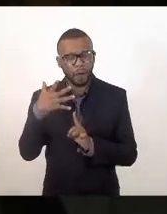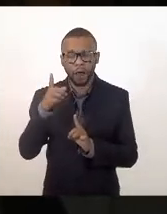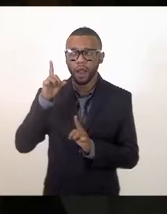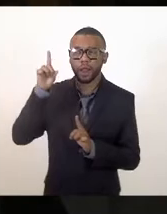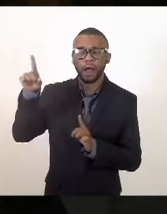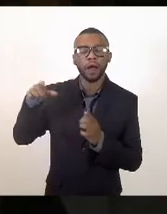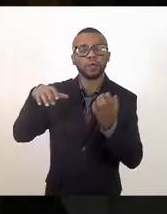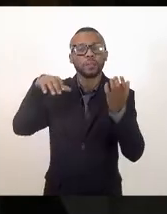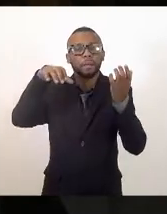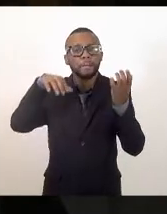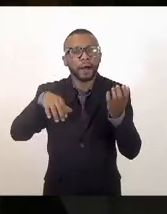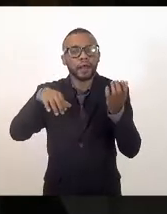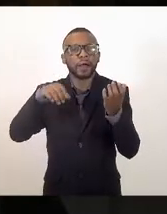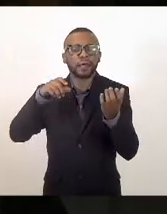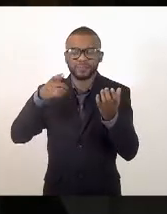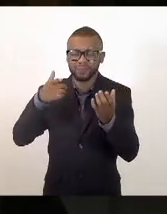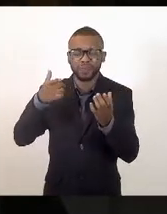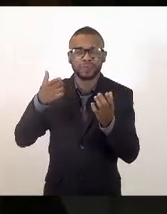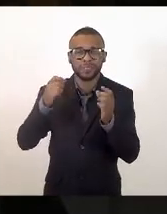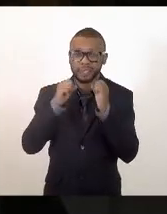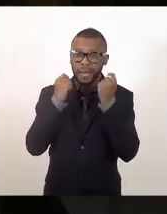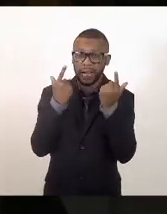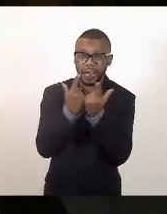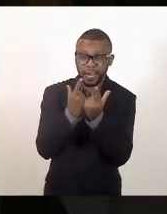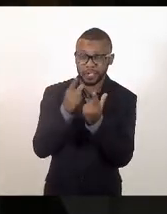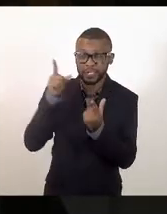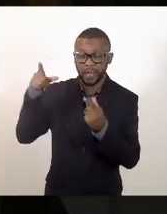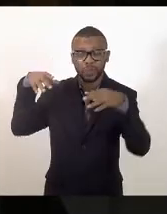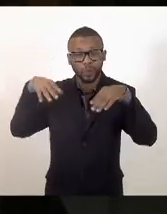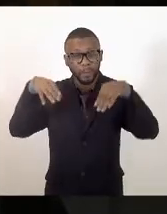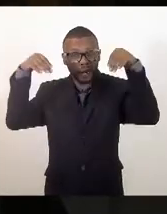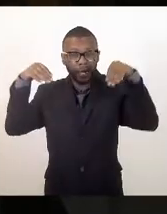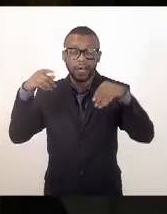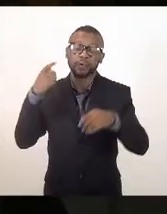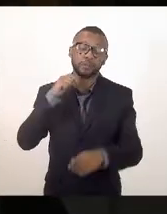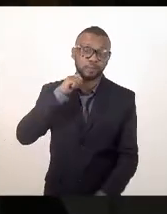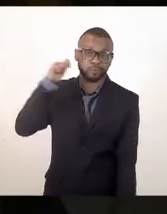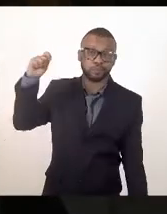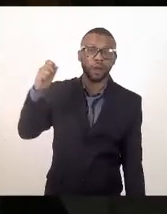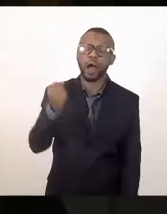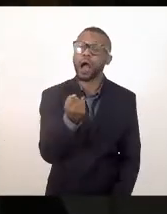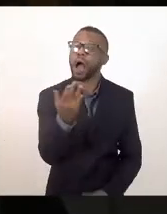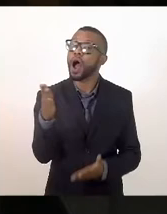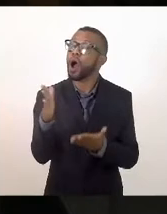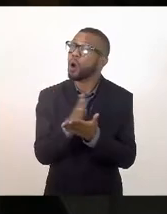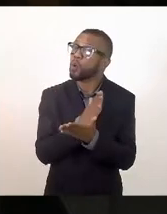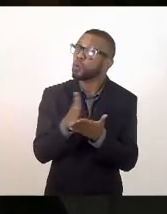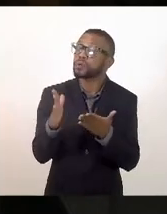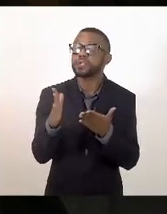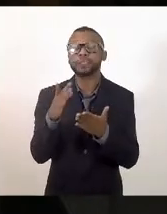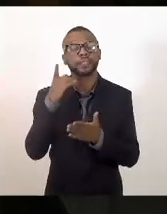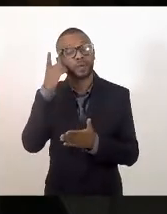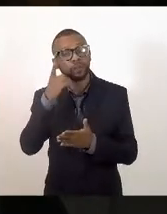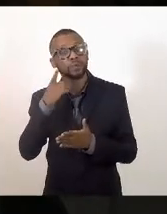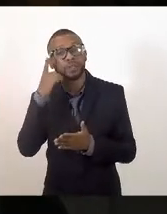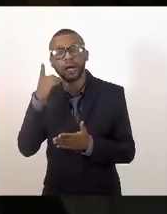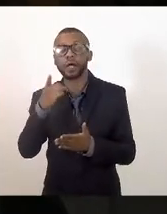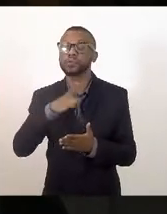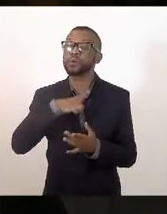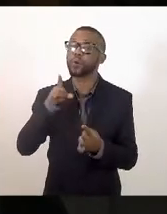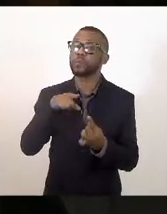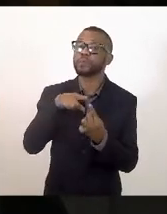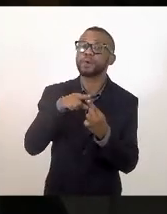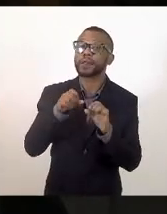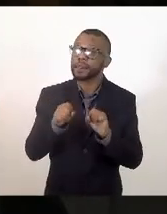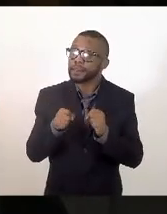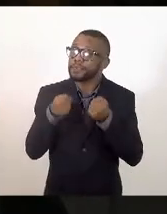Tiradentes, alguns deputados para defender que